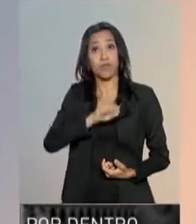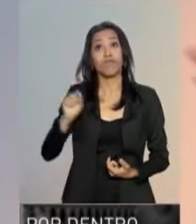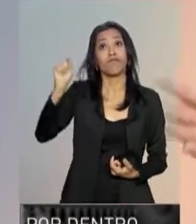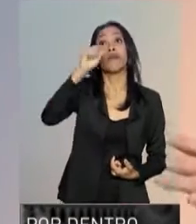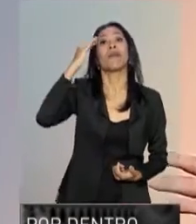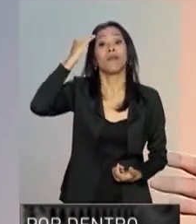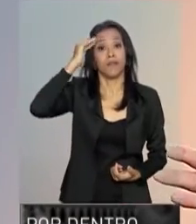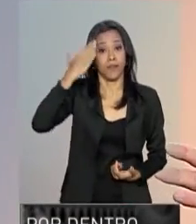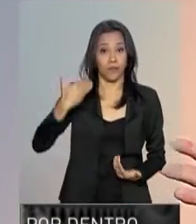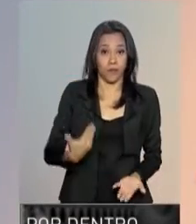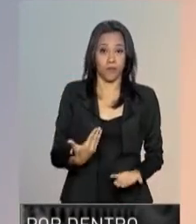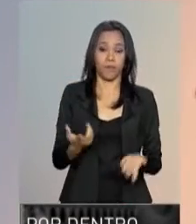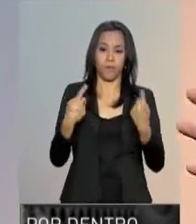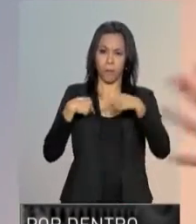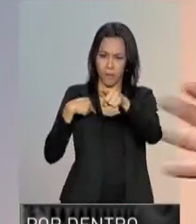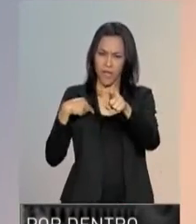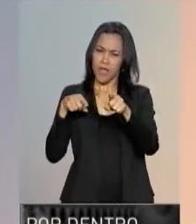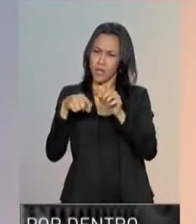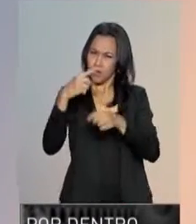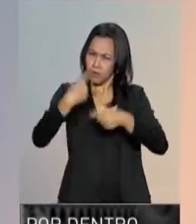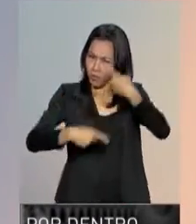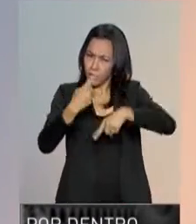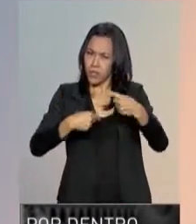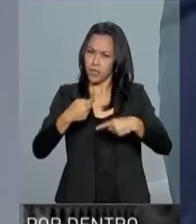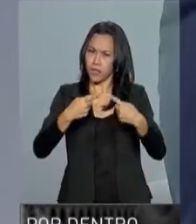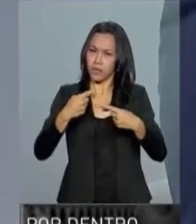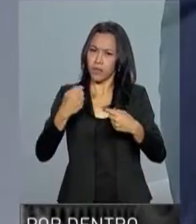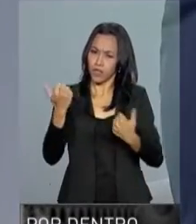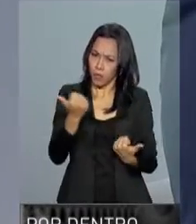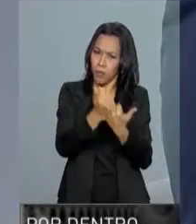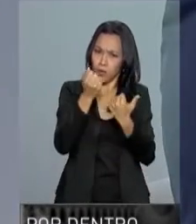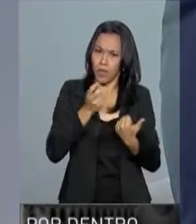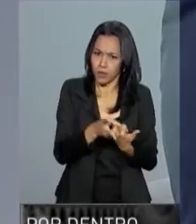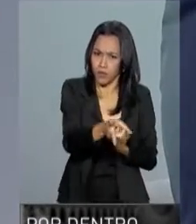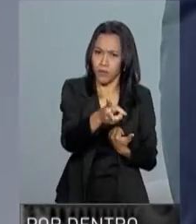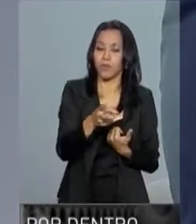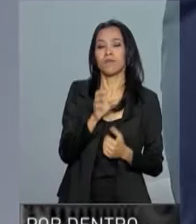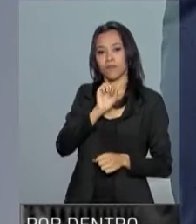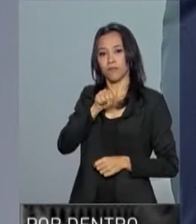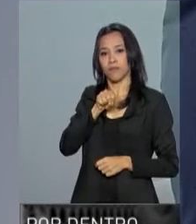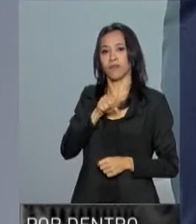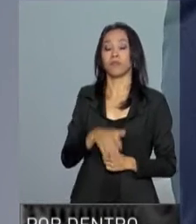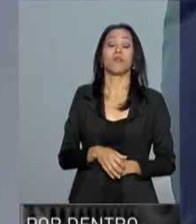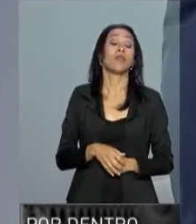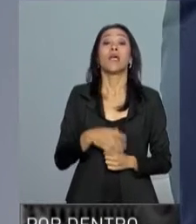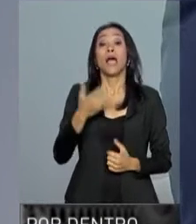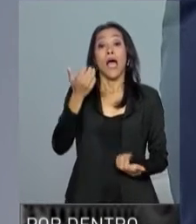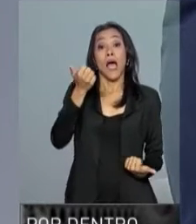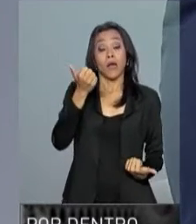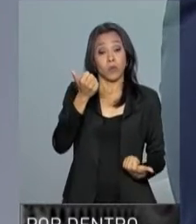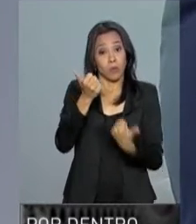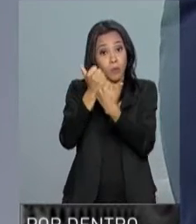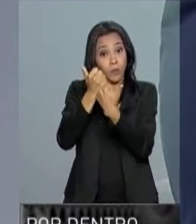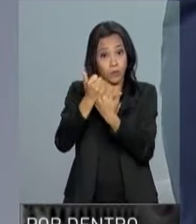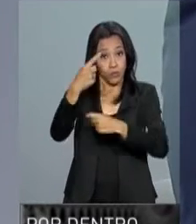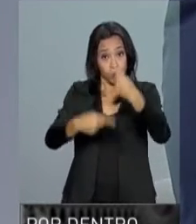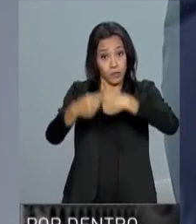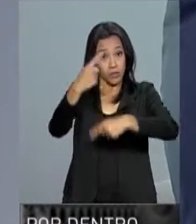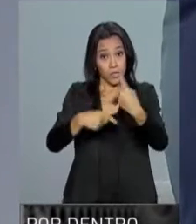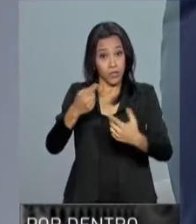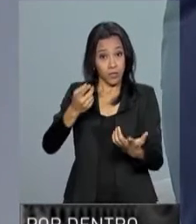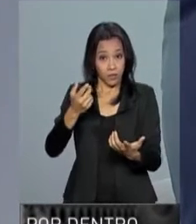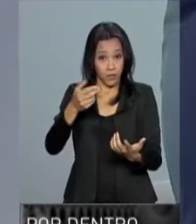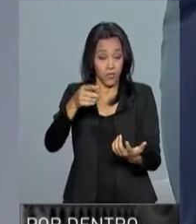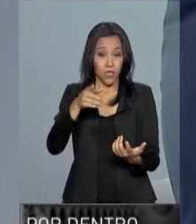políticas elas políticas afirmativas elas devem ser permanentes sim com certeza as ações afirmativas elas são temporárias